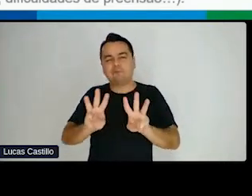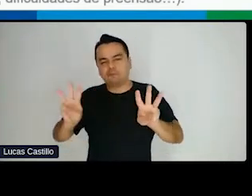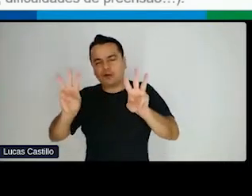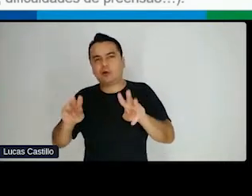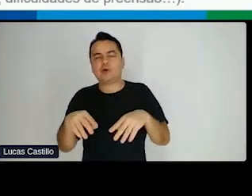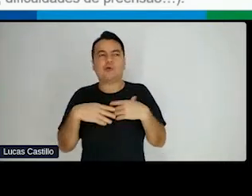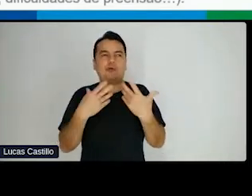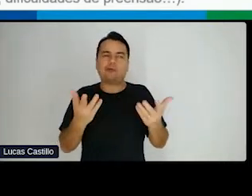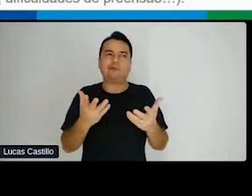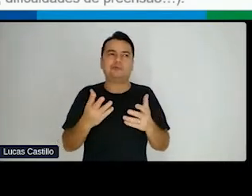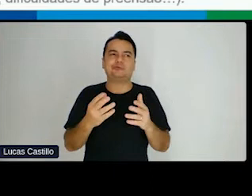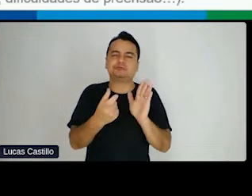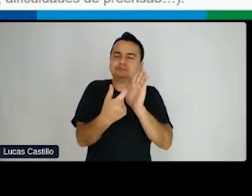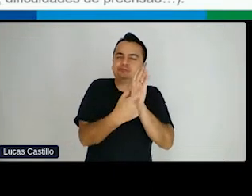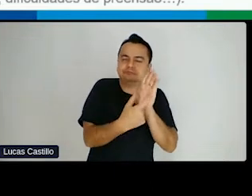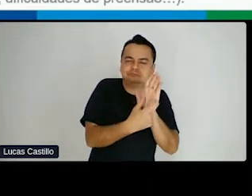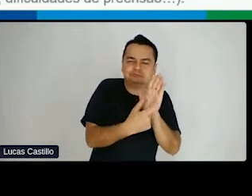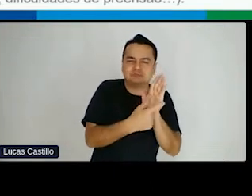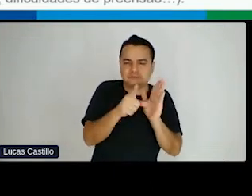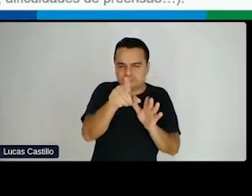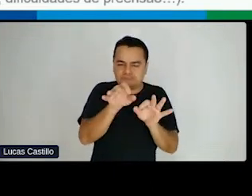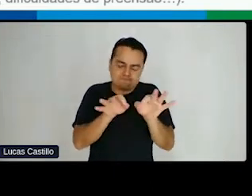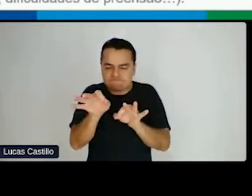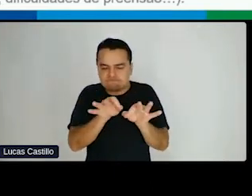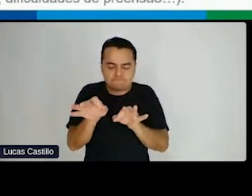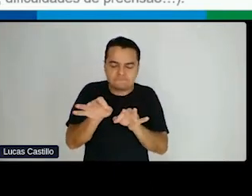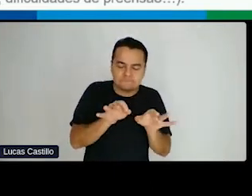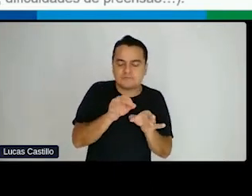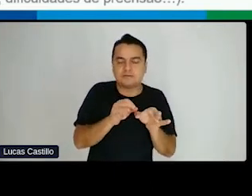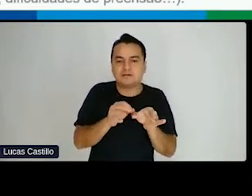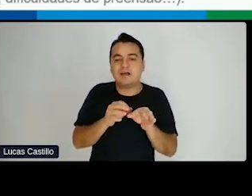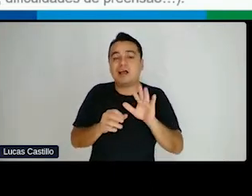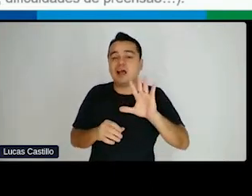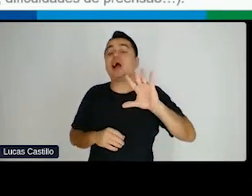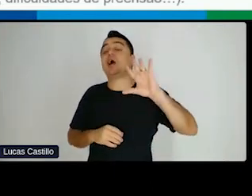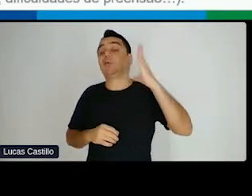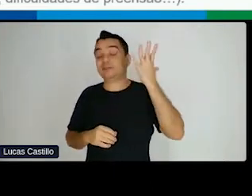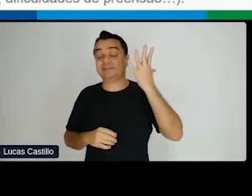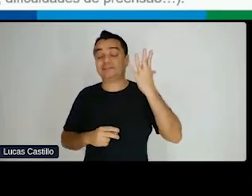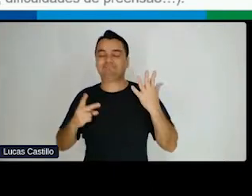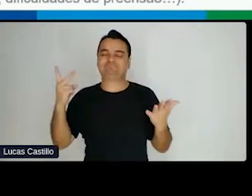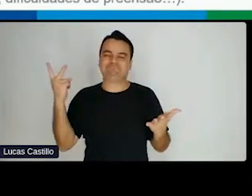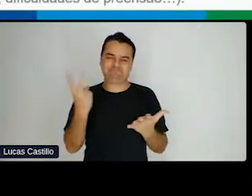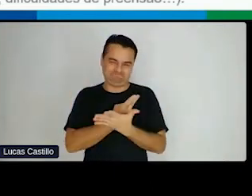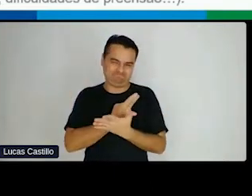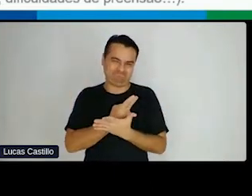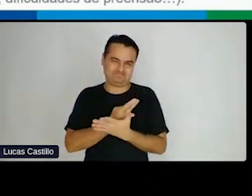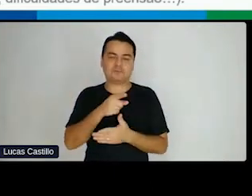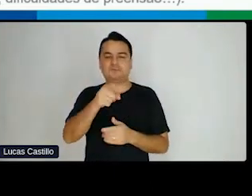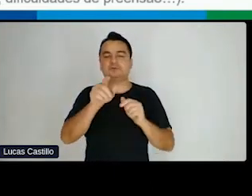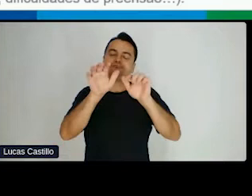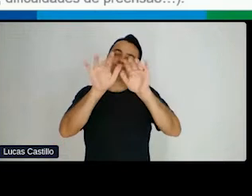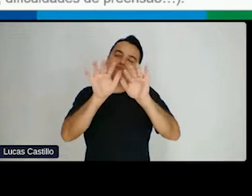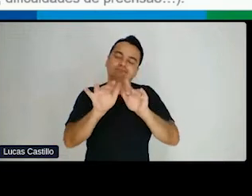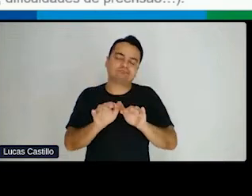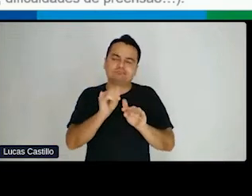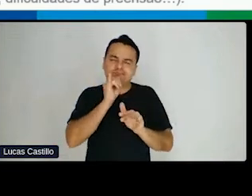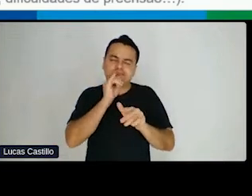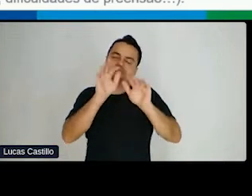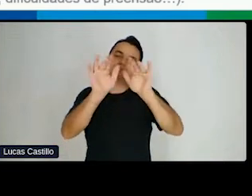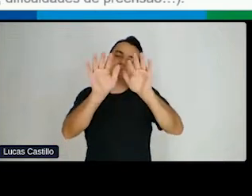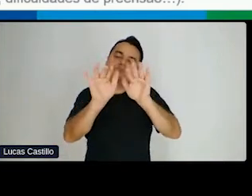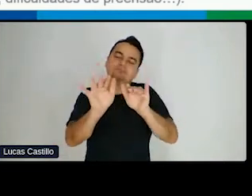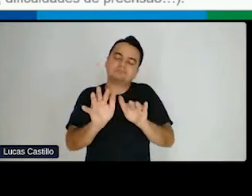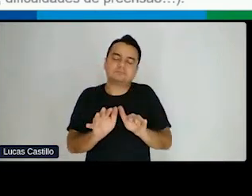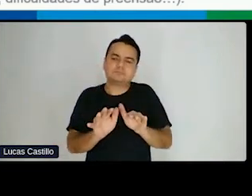navegando, eu acho que não tem coisa mais confortante que a gente vai preencher lá um formulário. A